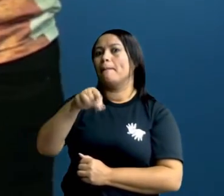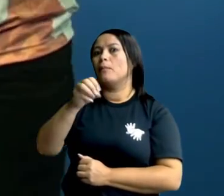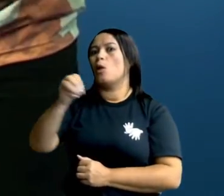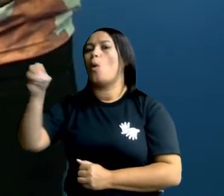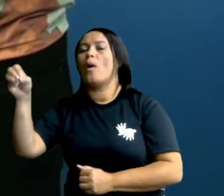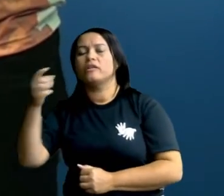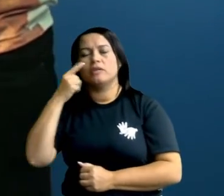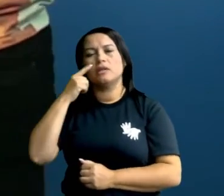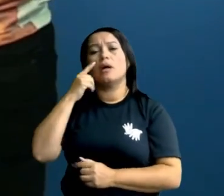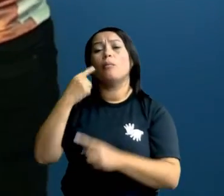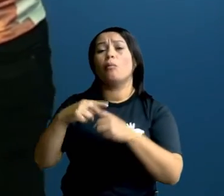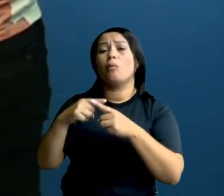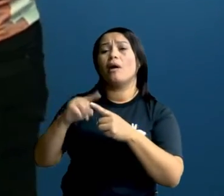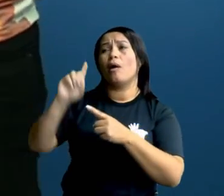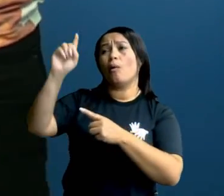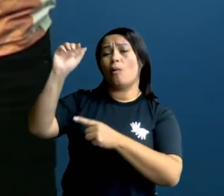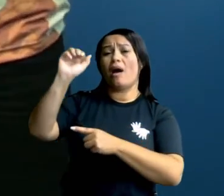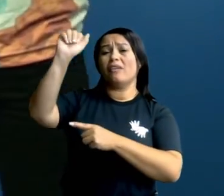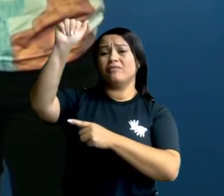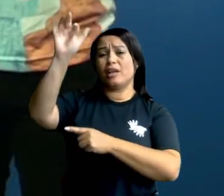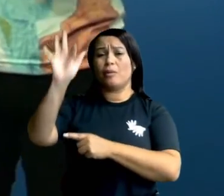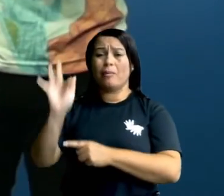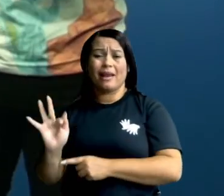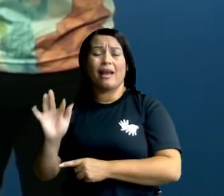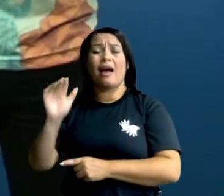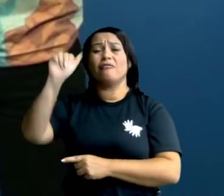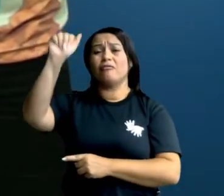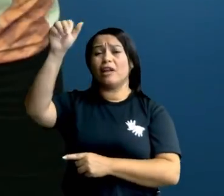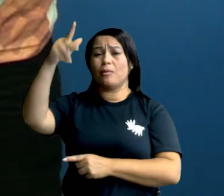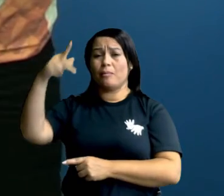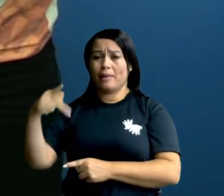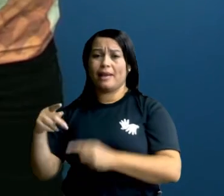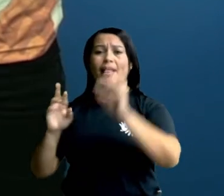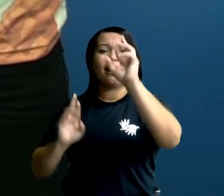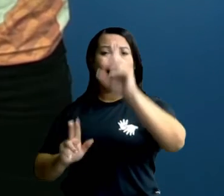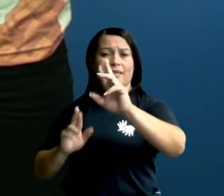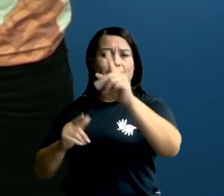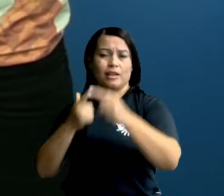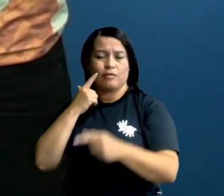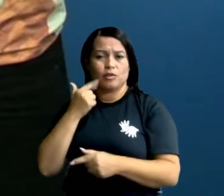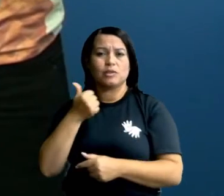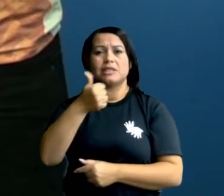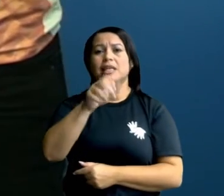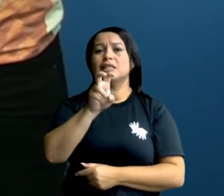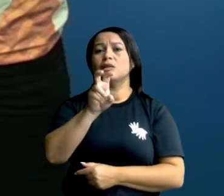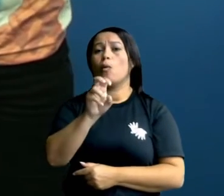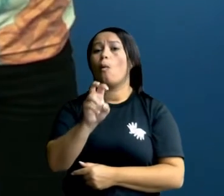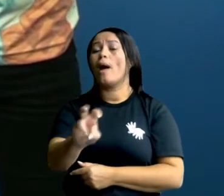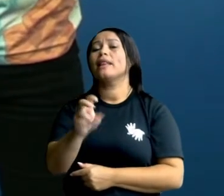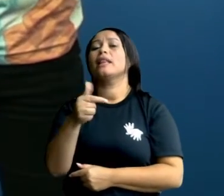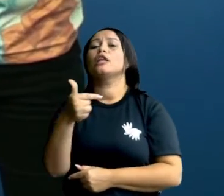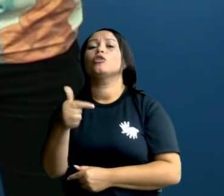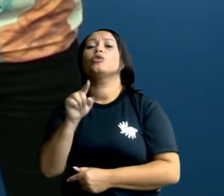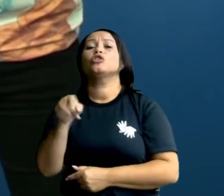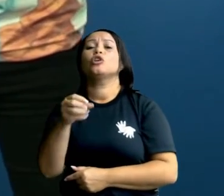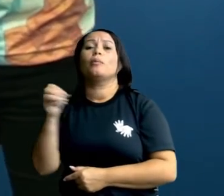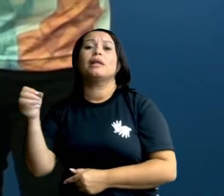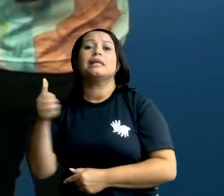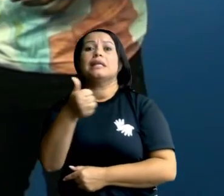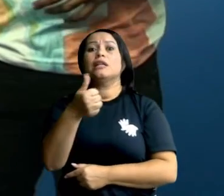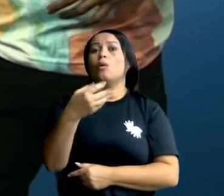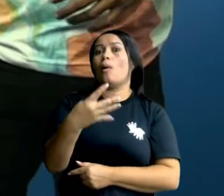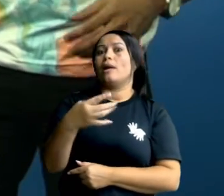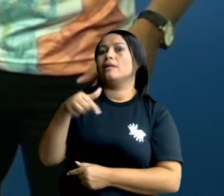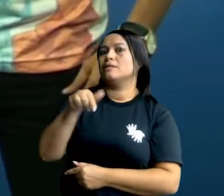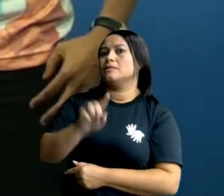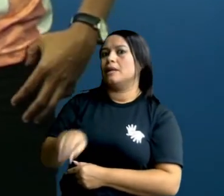que, logicamente, o periélio, e as distâncias, né, seriam aí, né, de afélio 152 milhões de quilômetros e periélio 147